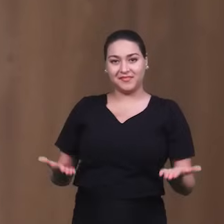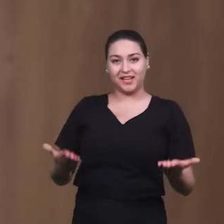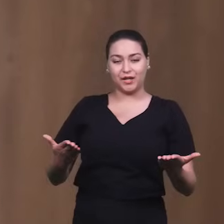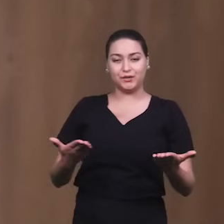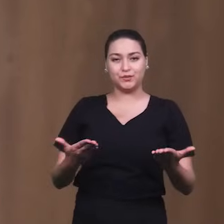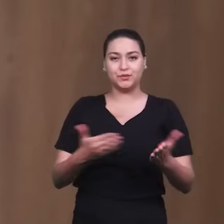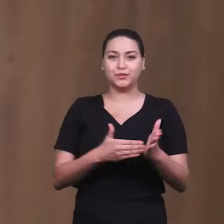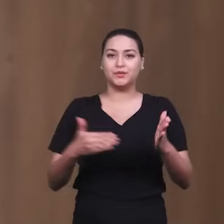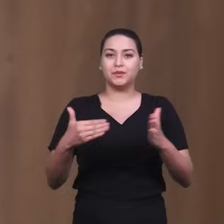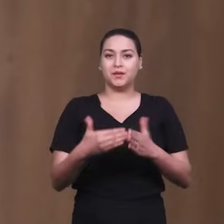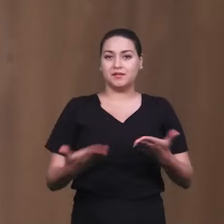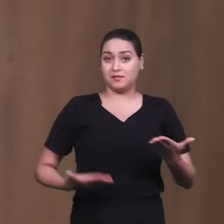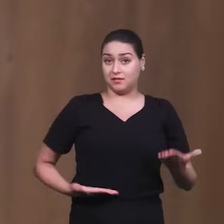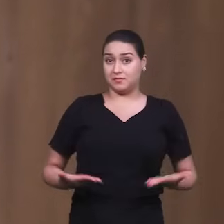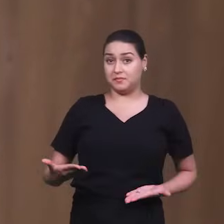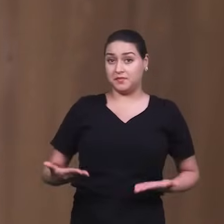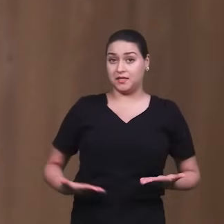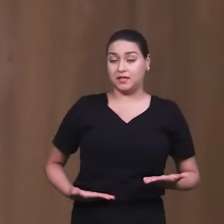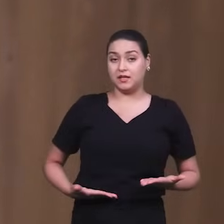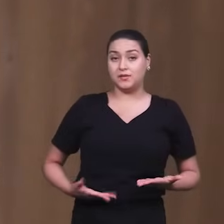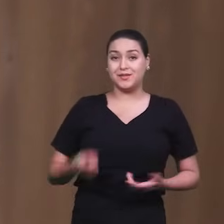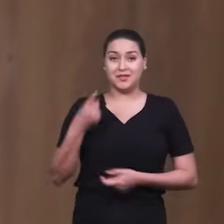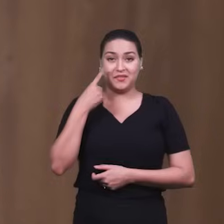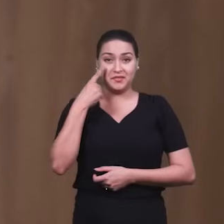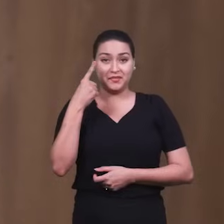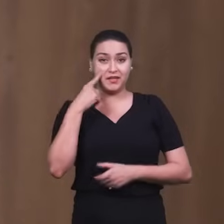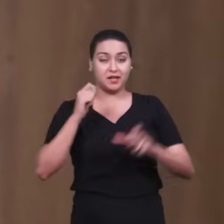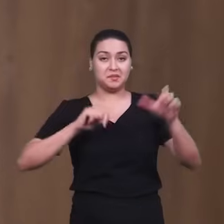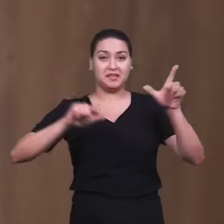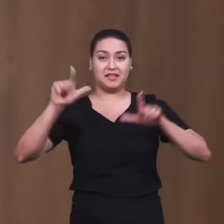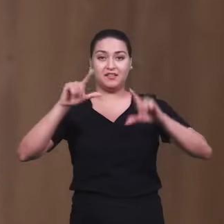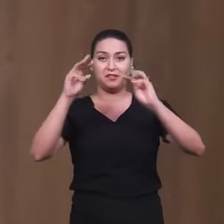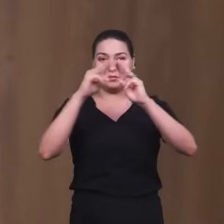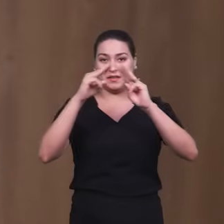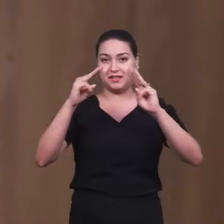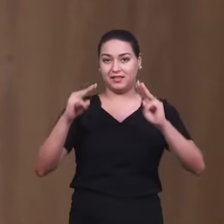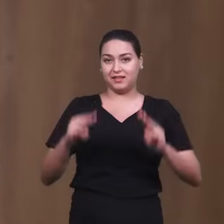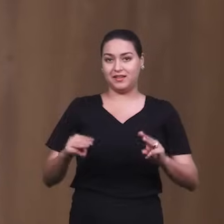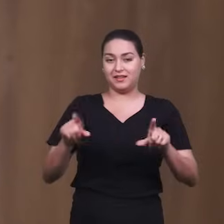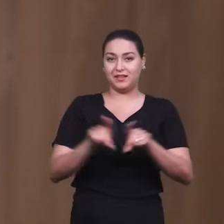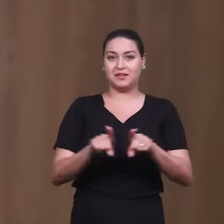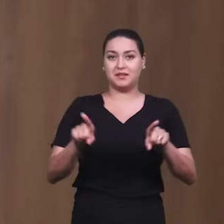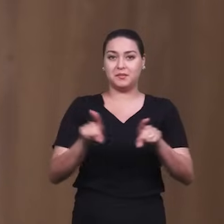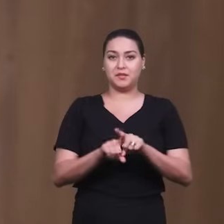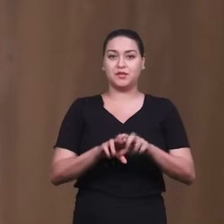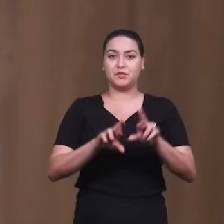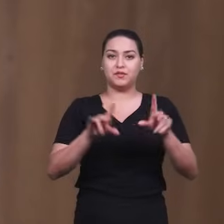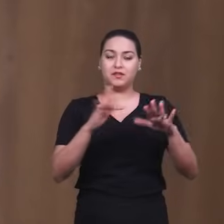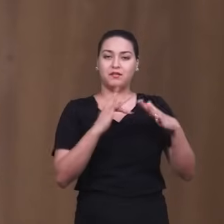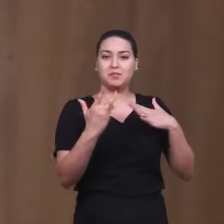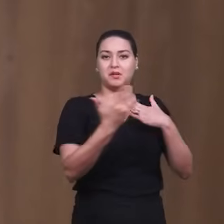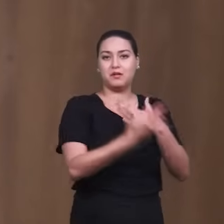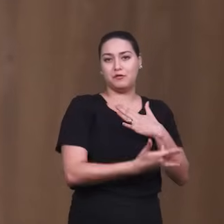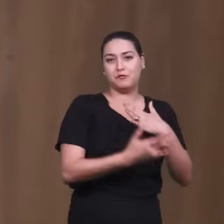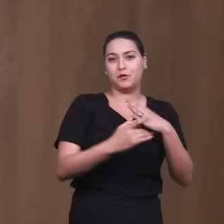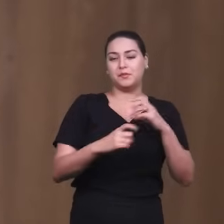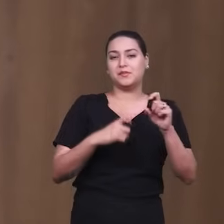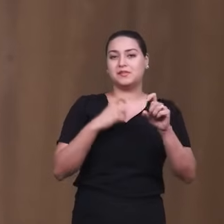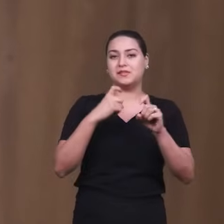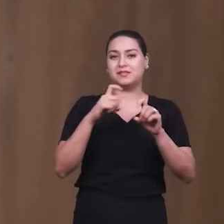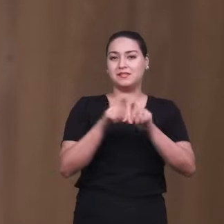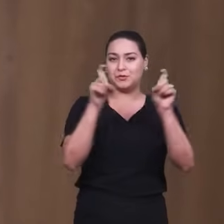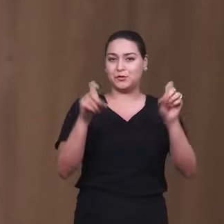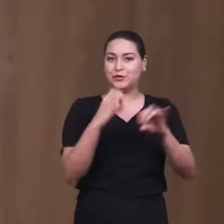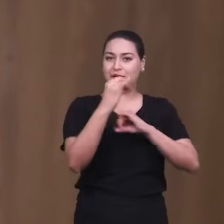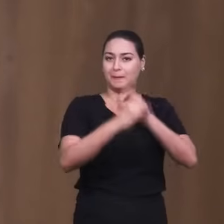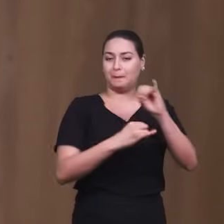Eu quero saudar a todos os nossos irmãos, a todos aqueles que estão nos acompanhando pela TV Manaim, também pelas plataformas digitais, com a paz do